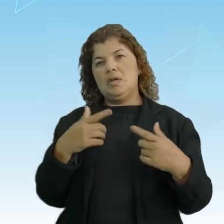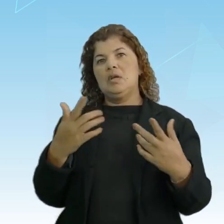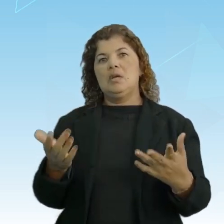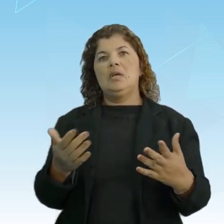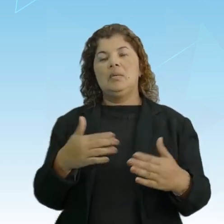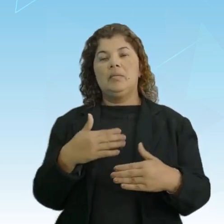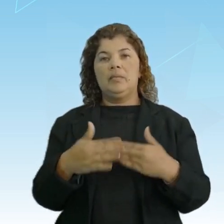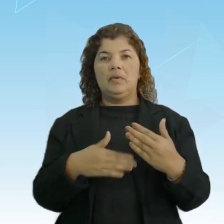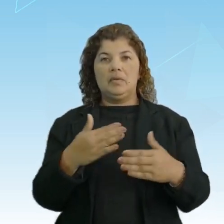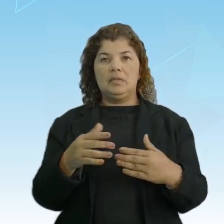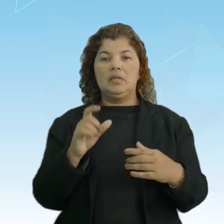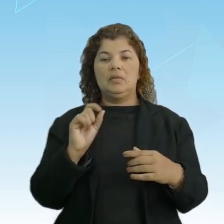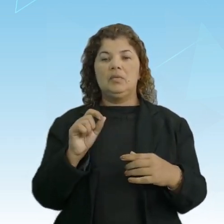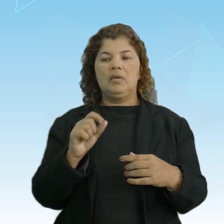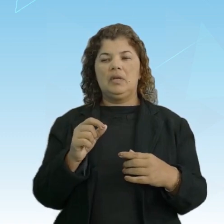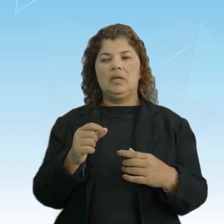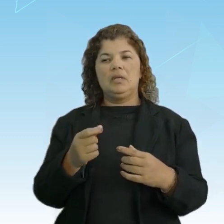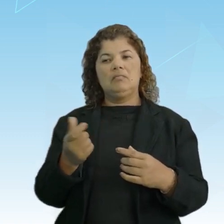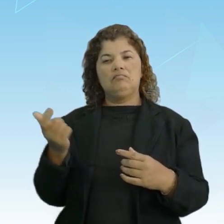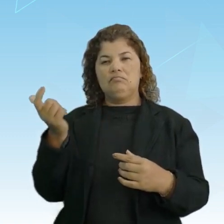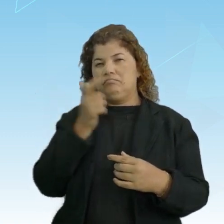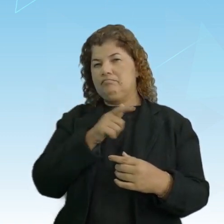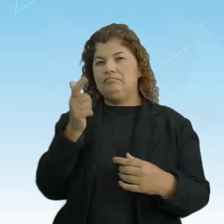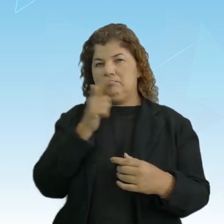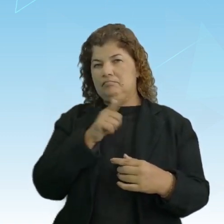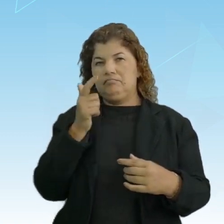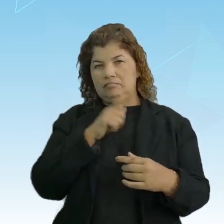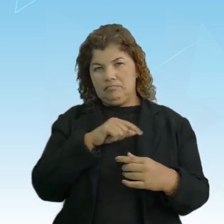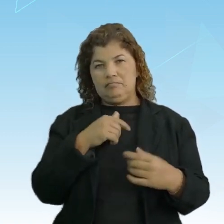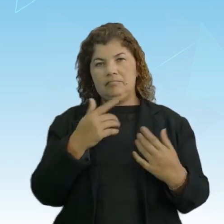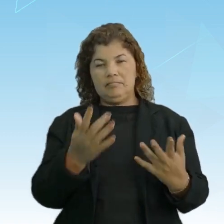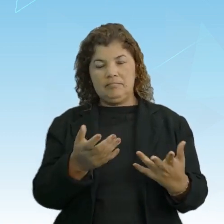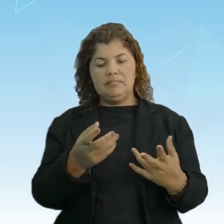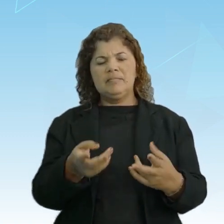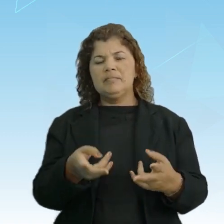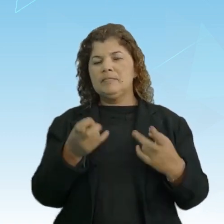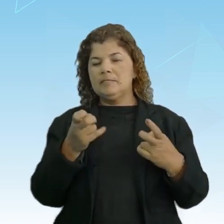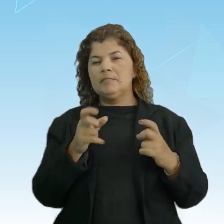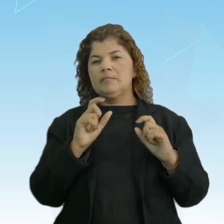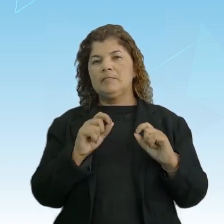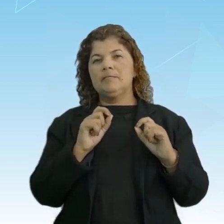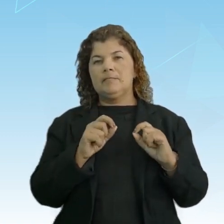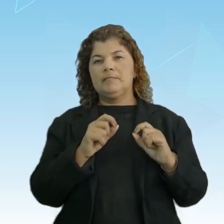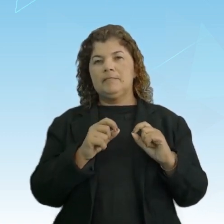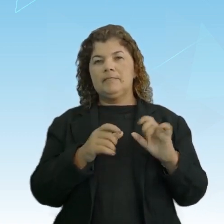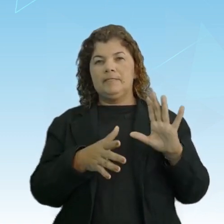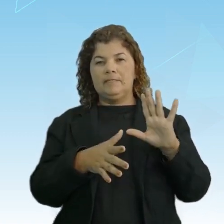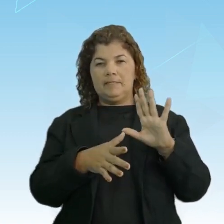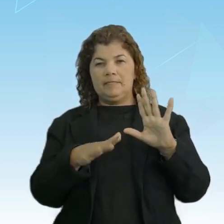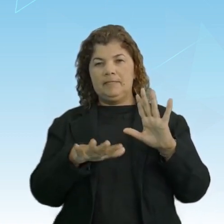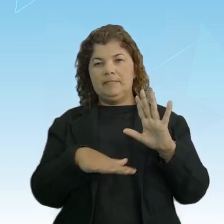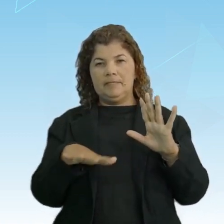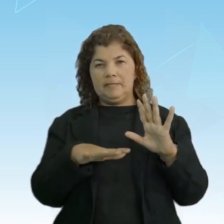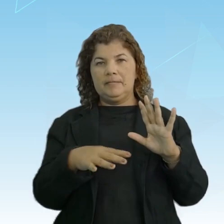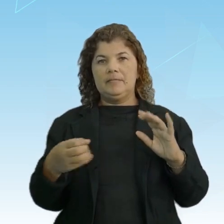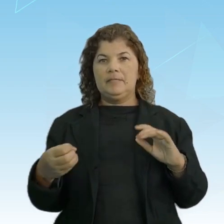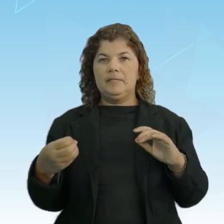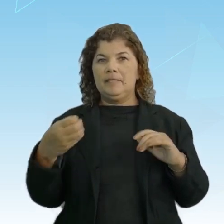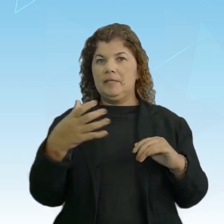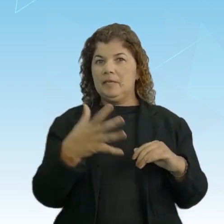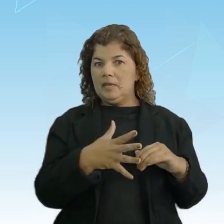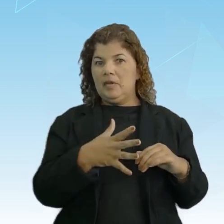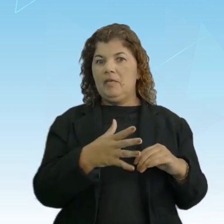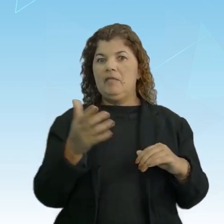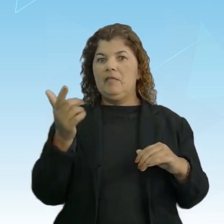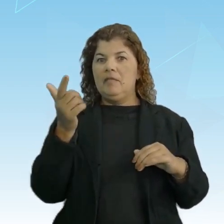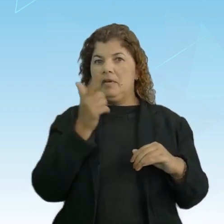chamado de reconquista. Assim viram nas expedições à América uma nova